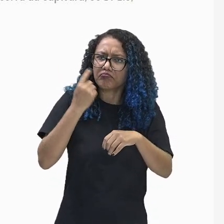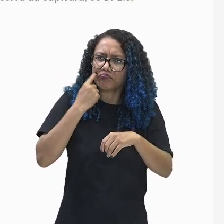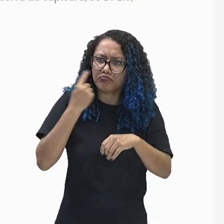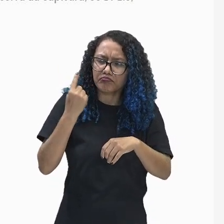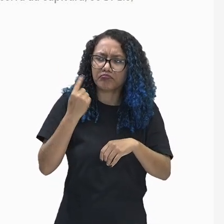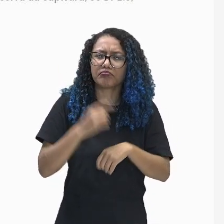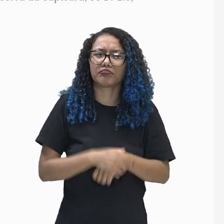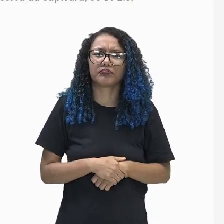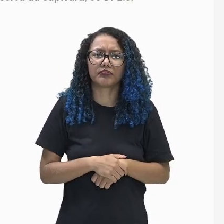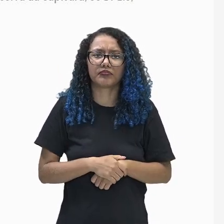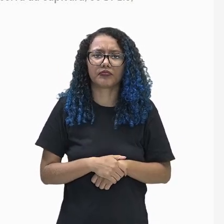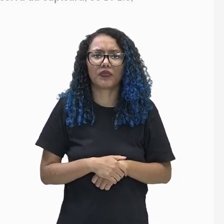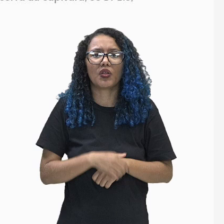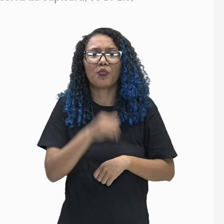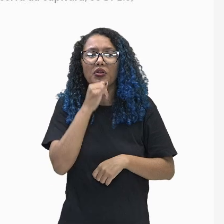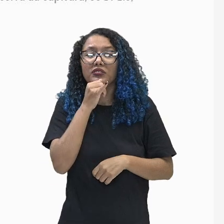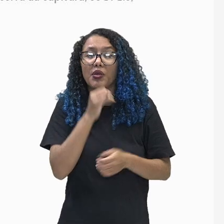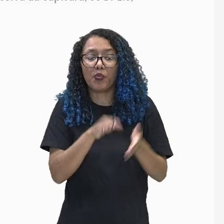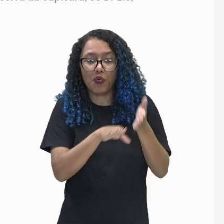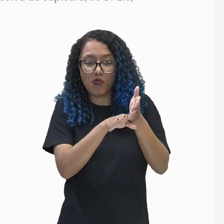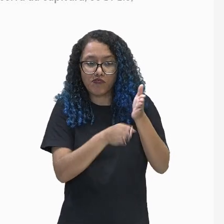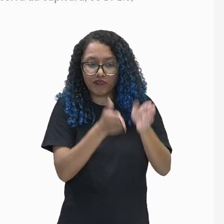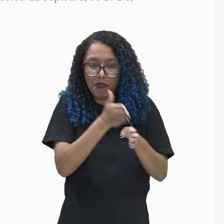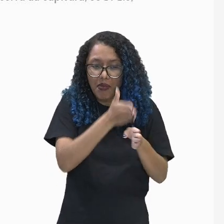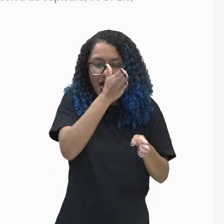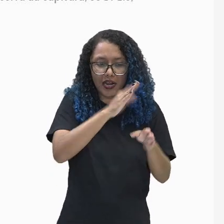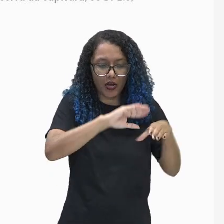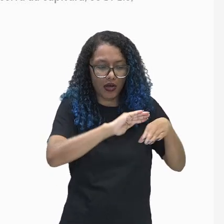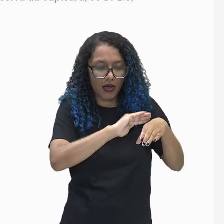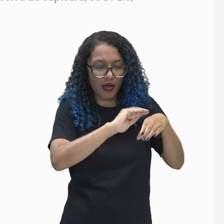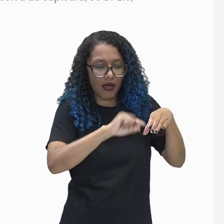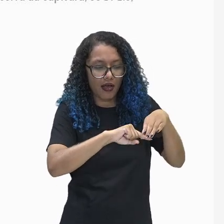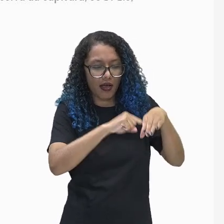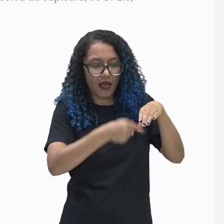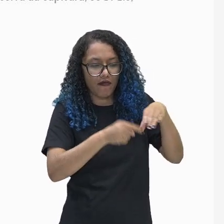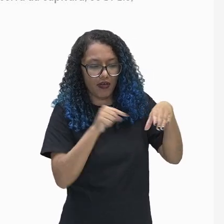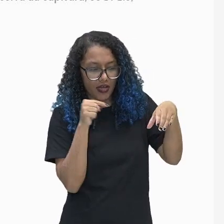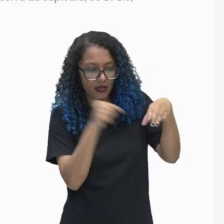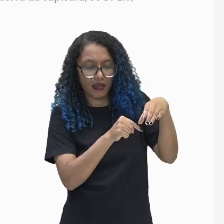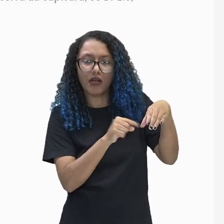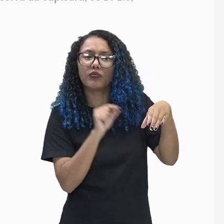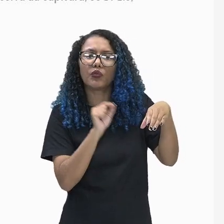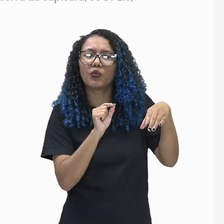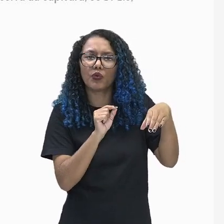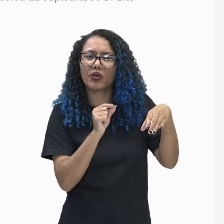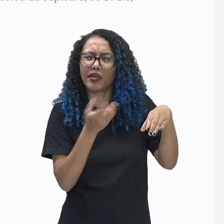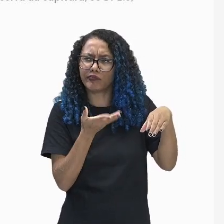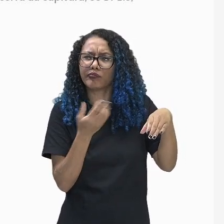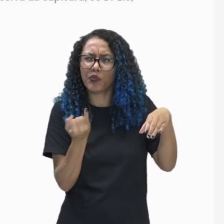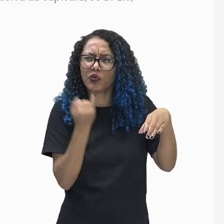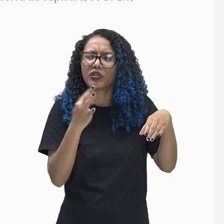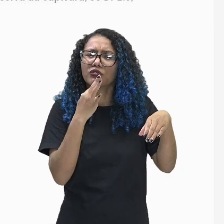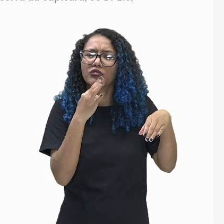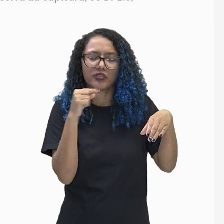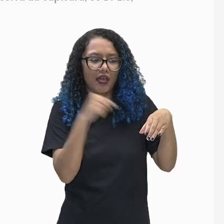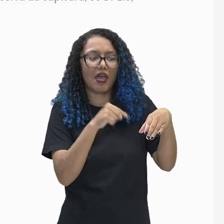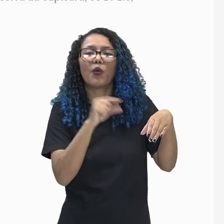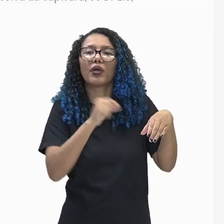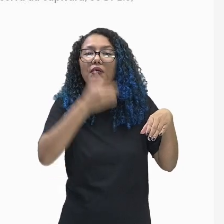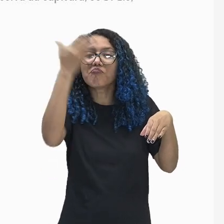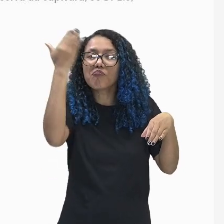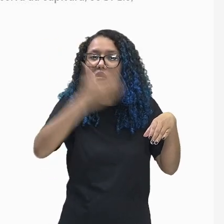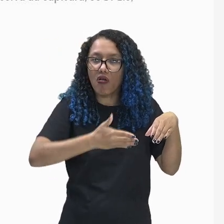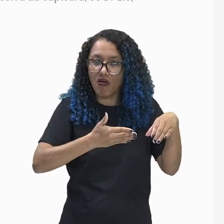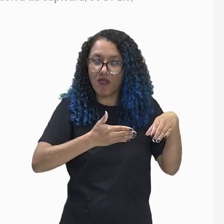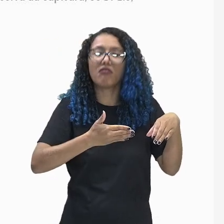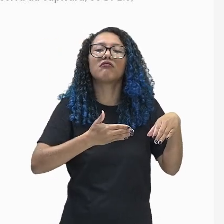e paredes de caverna. Gente, isso aqui é muito interessante a gente conhecer, que é, mais uma vez, um vestígio deixado